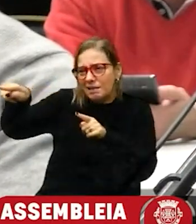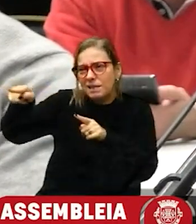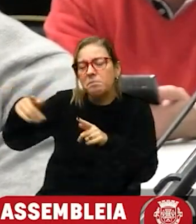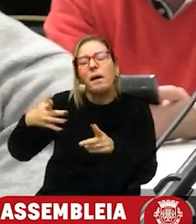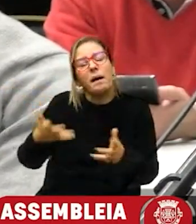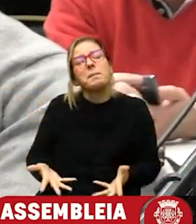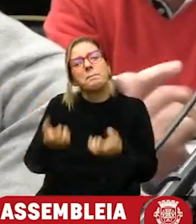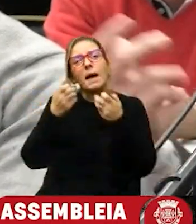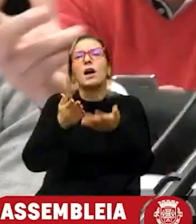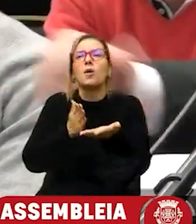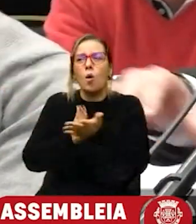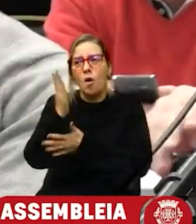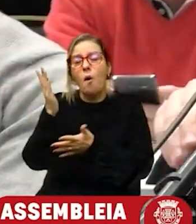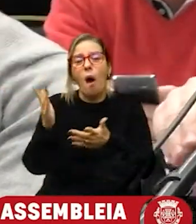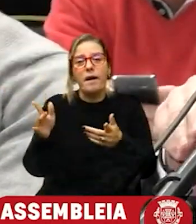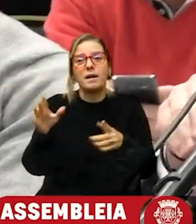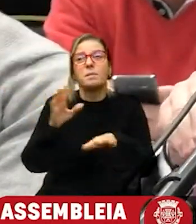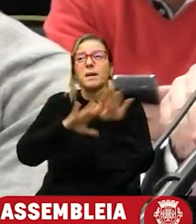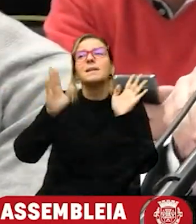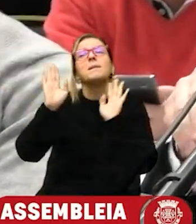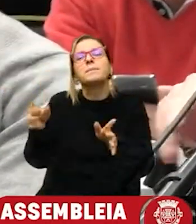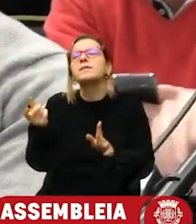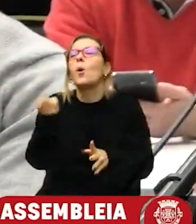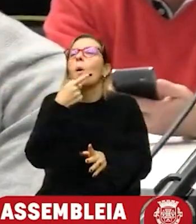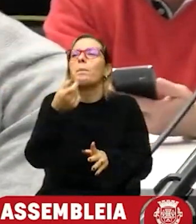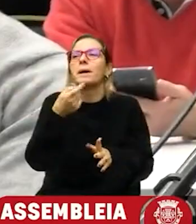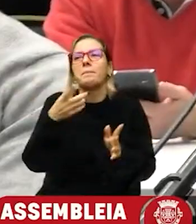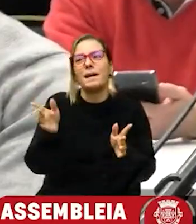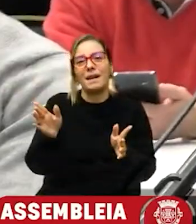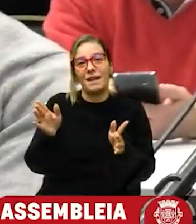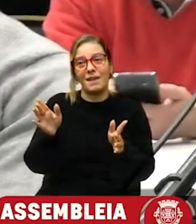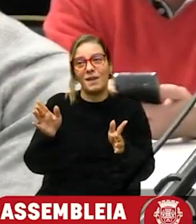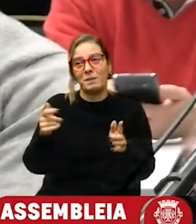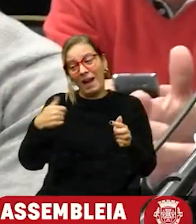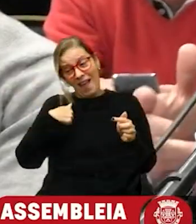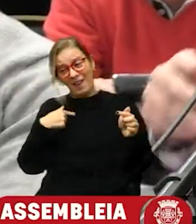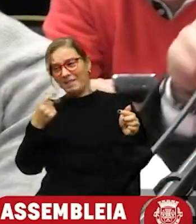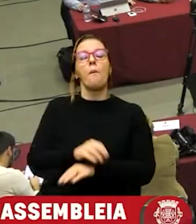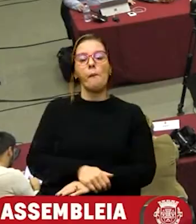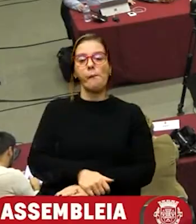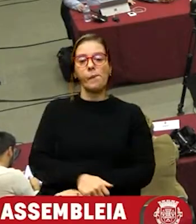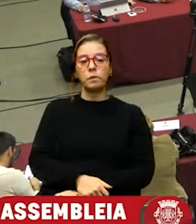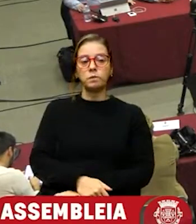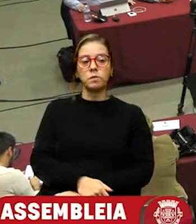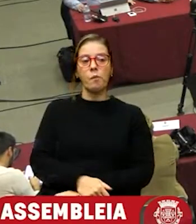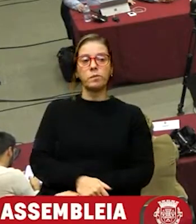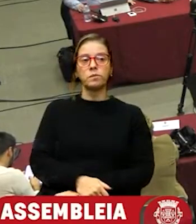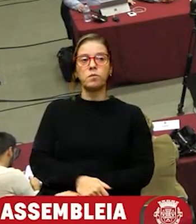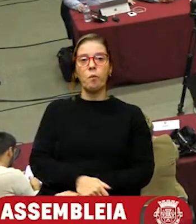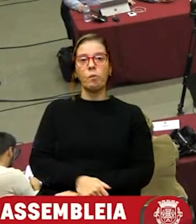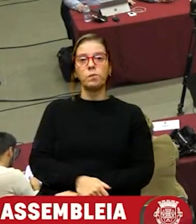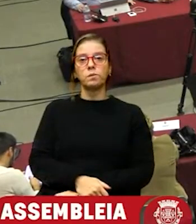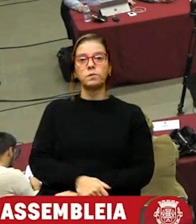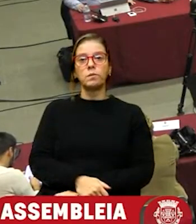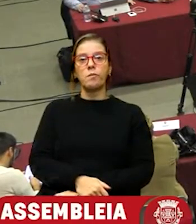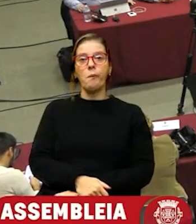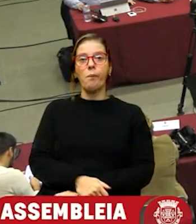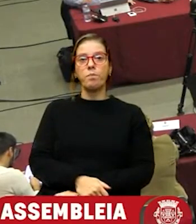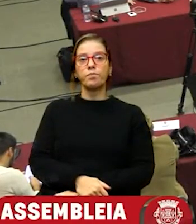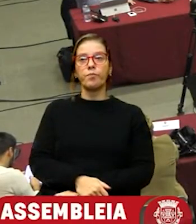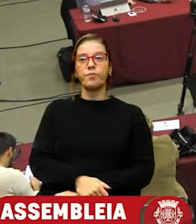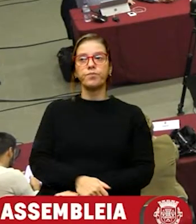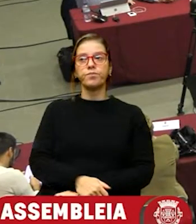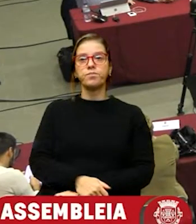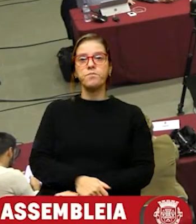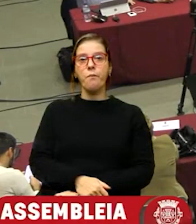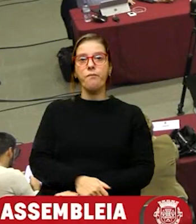intervenção por favor para eu não ti que tomar a Aspirina aspirina mas eu vou continuar a bancada da cdu optou depois por deixar